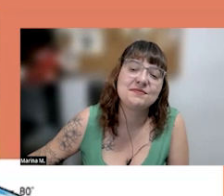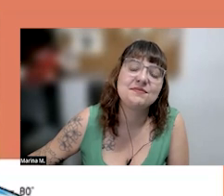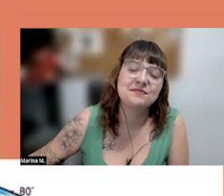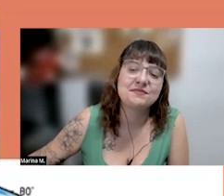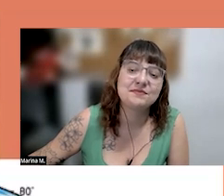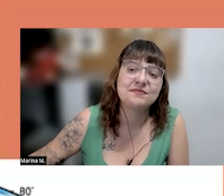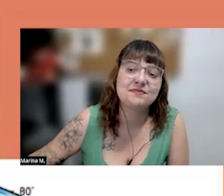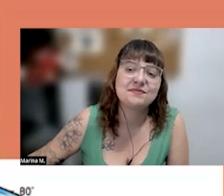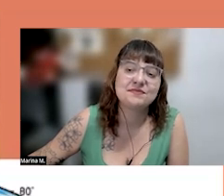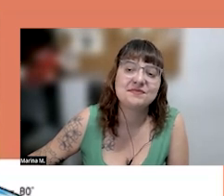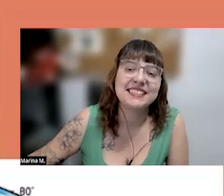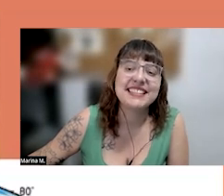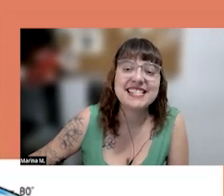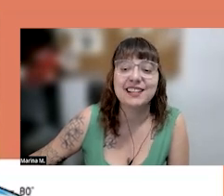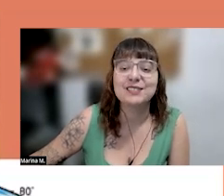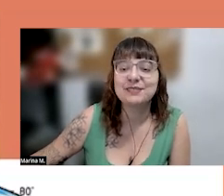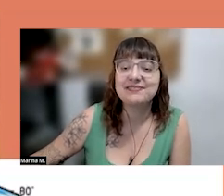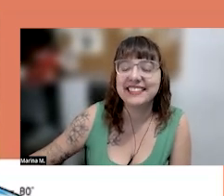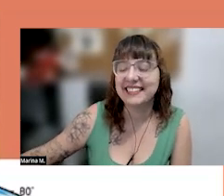letrinhas em vez do sinal, né.